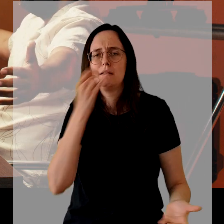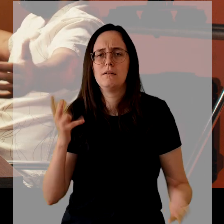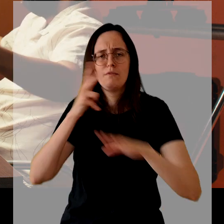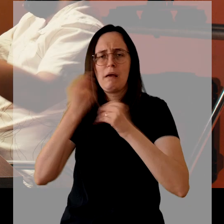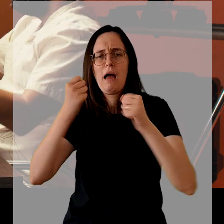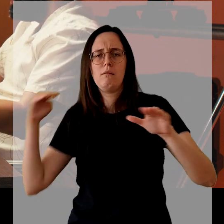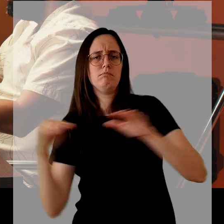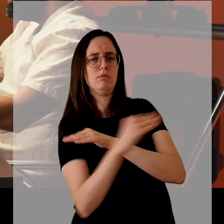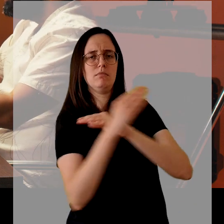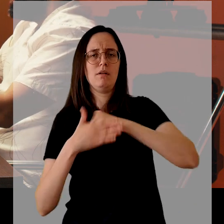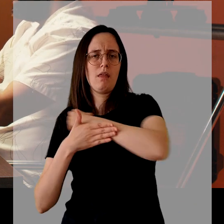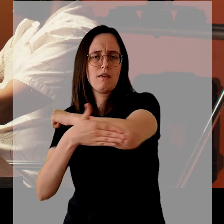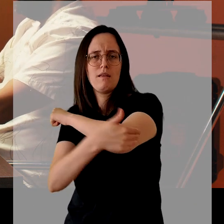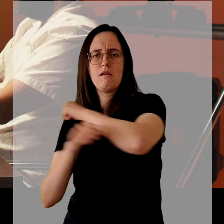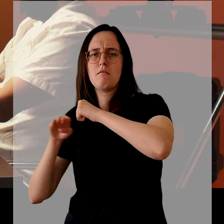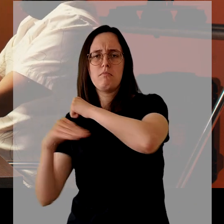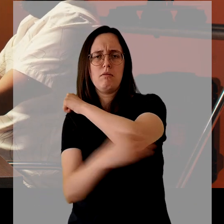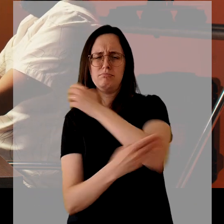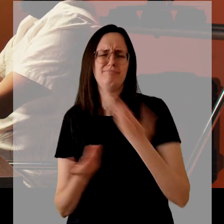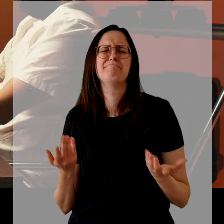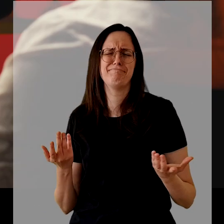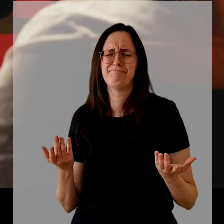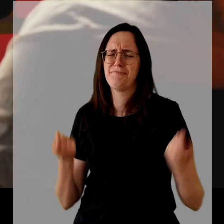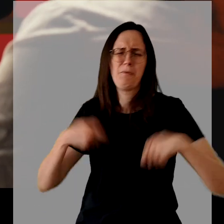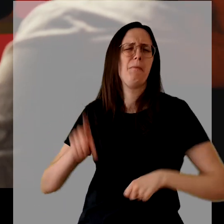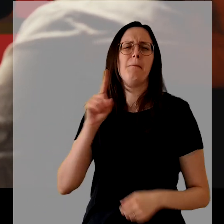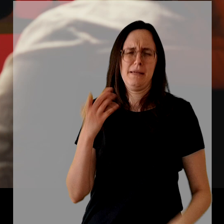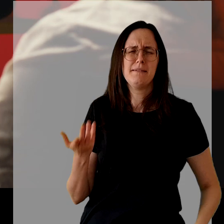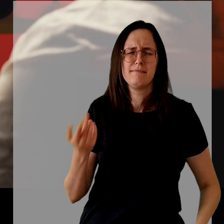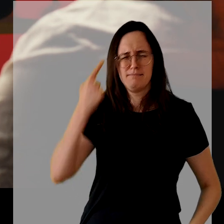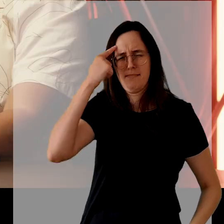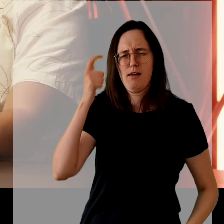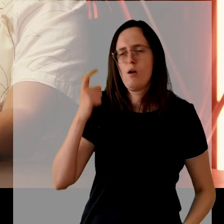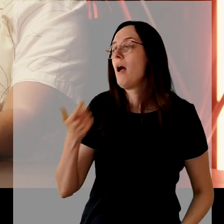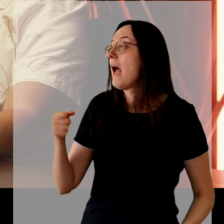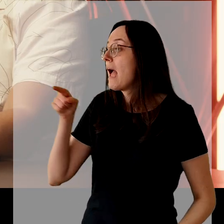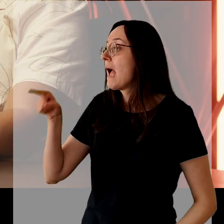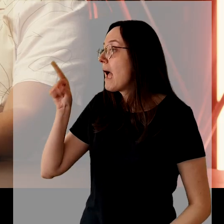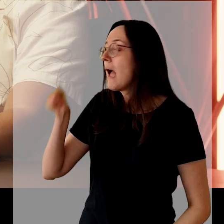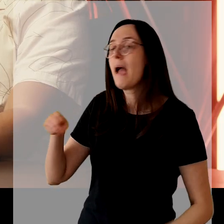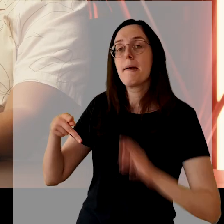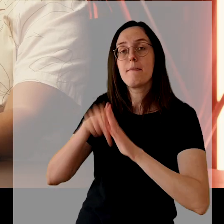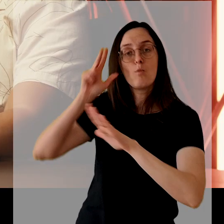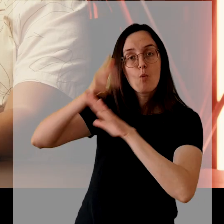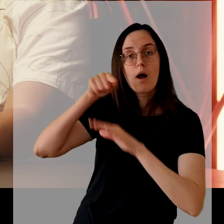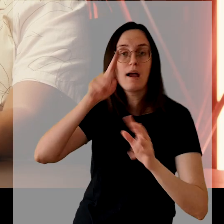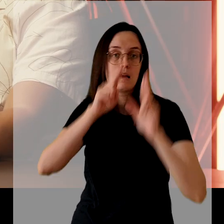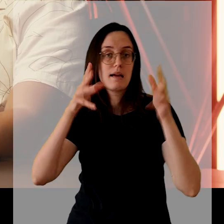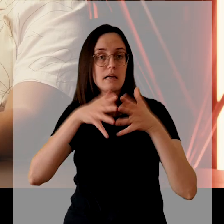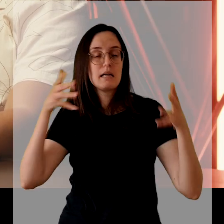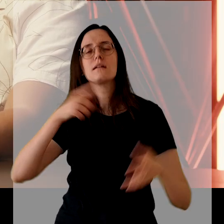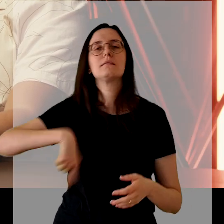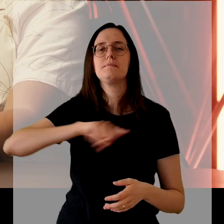pessoas para filmar um carro passando na esquina, entendeu? E aí não precisa, sacou? Então, realmente, a segunda unidade de câmera numa série